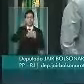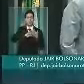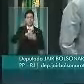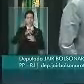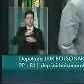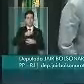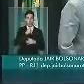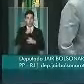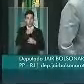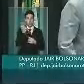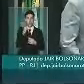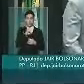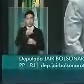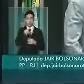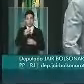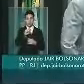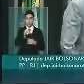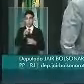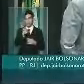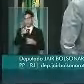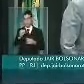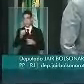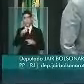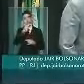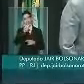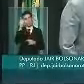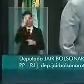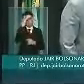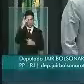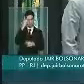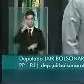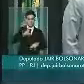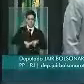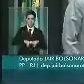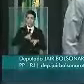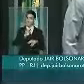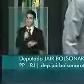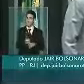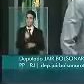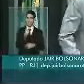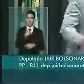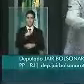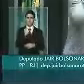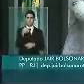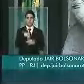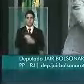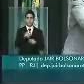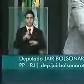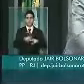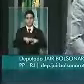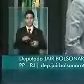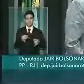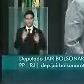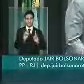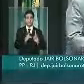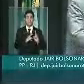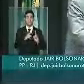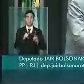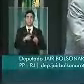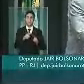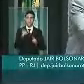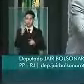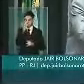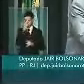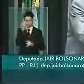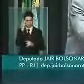falecido Zapata ou os outros presos que estão por morrer em Cuba. Esses outros presos, sim, juntamente